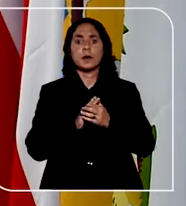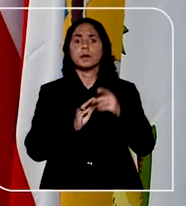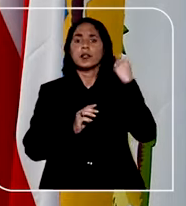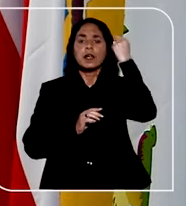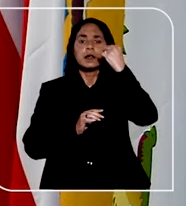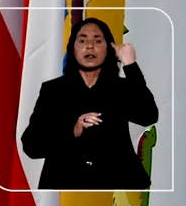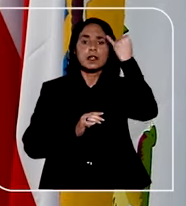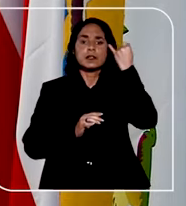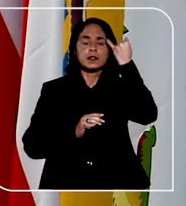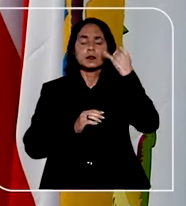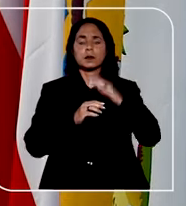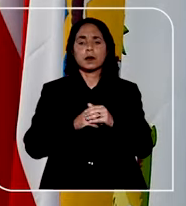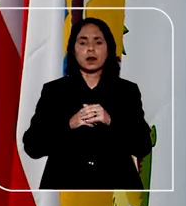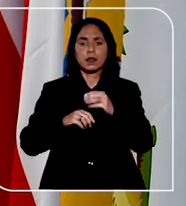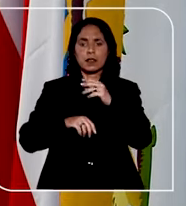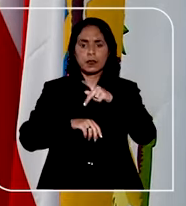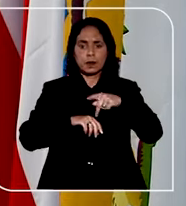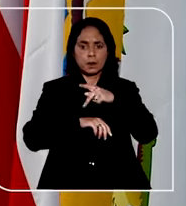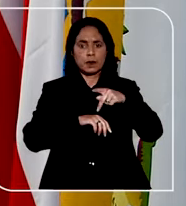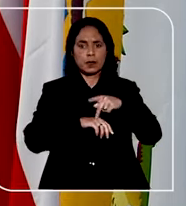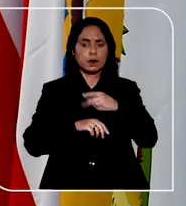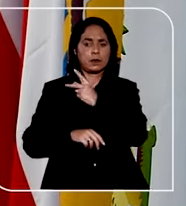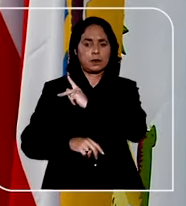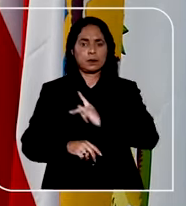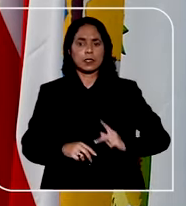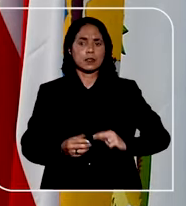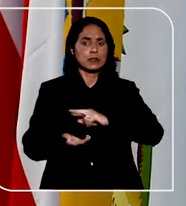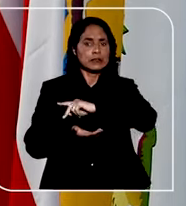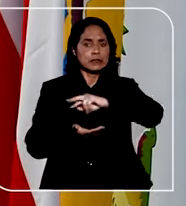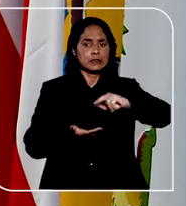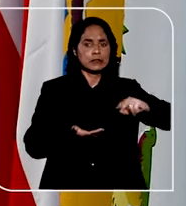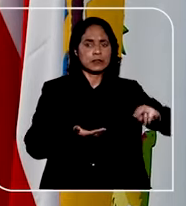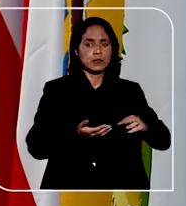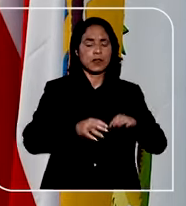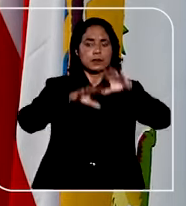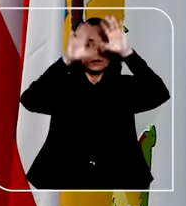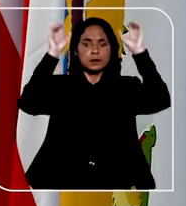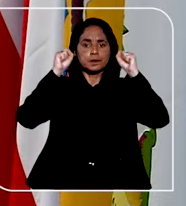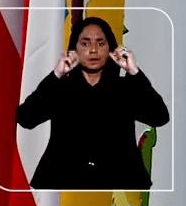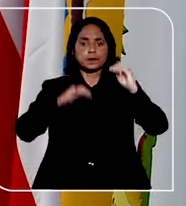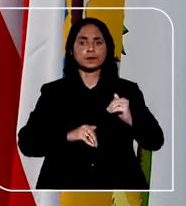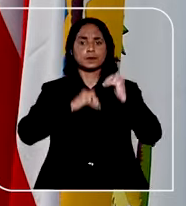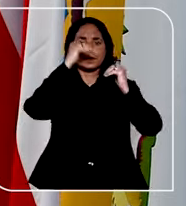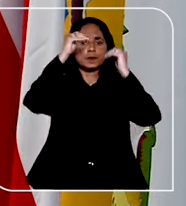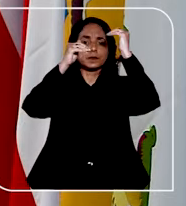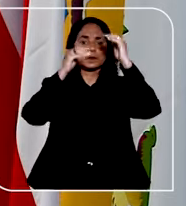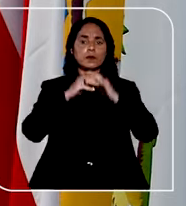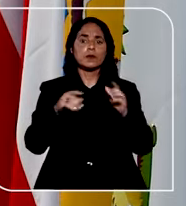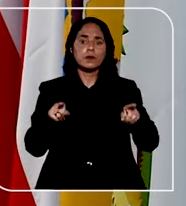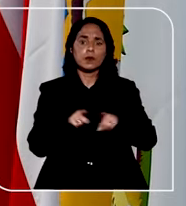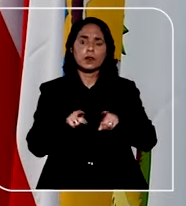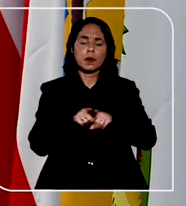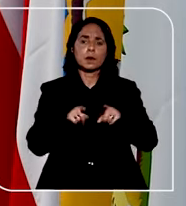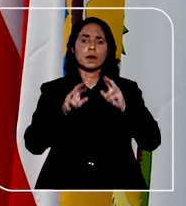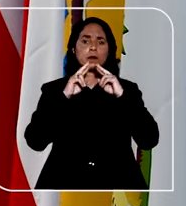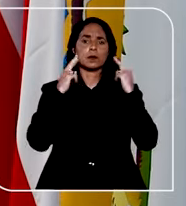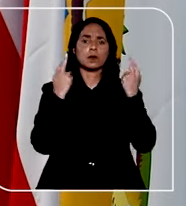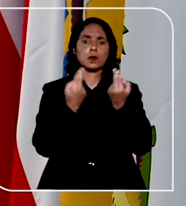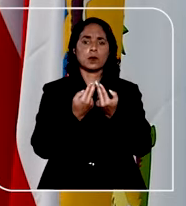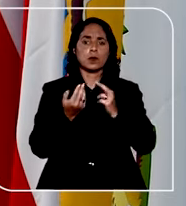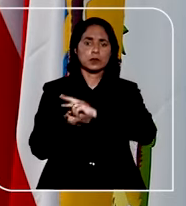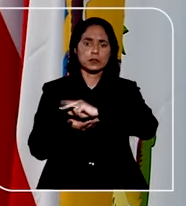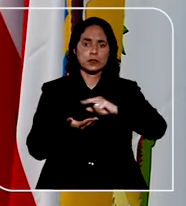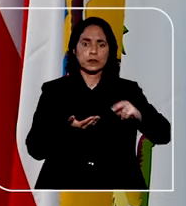Espanha congrega presidentes de cortes supremas tribunais superiores e também de conselhos da magistratura ou órgãos equivalentes de